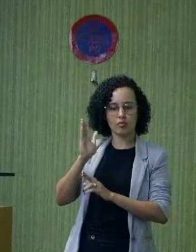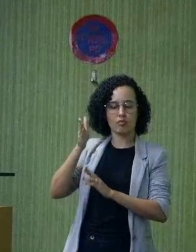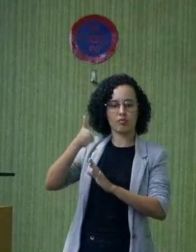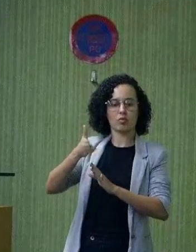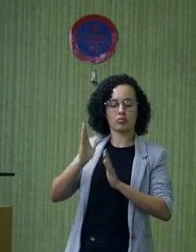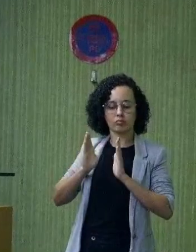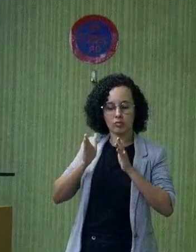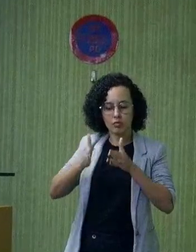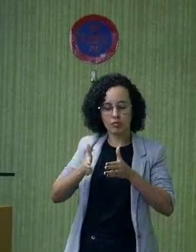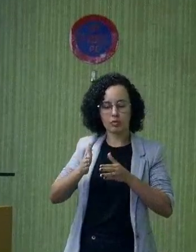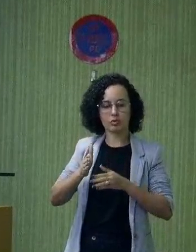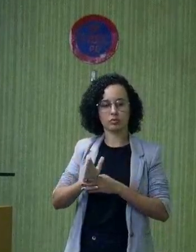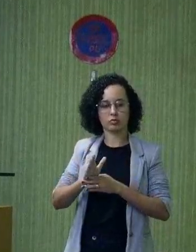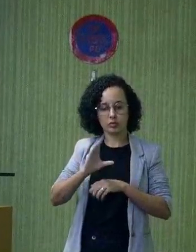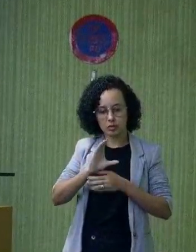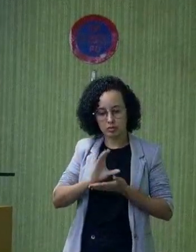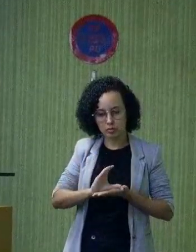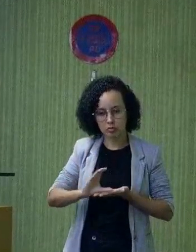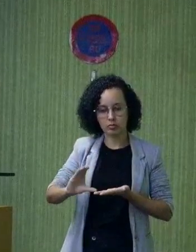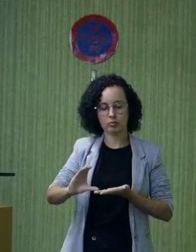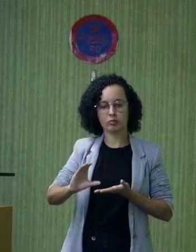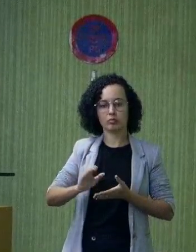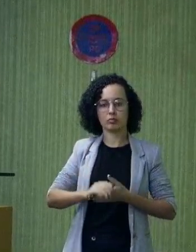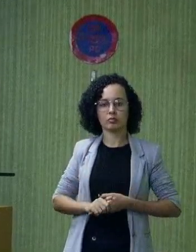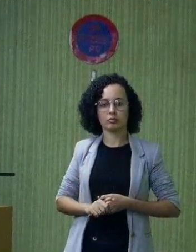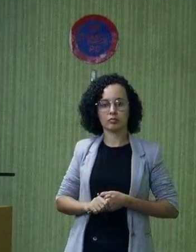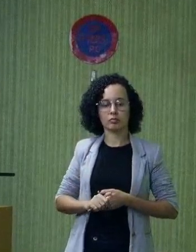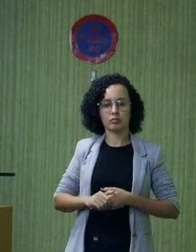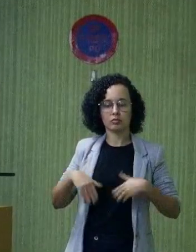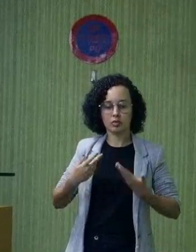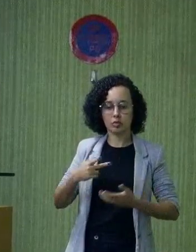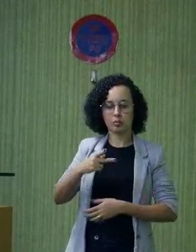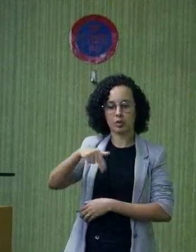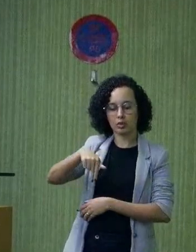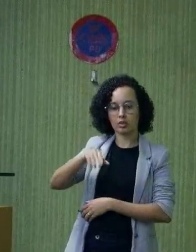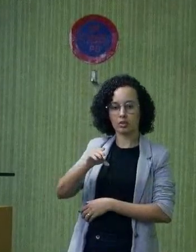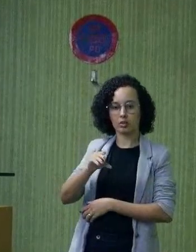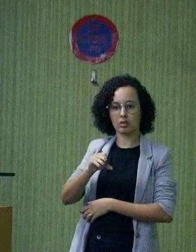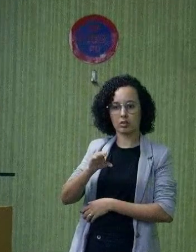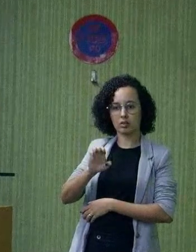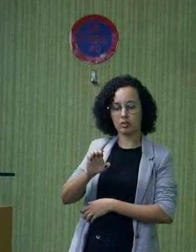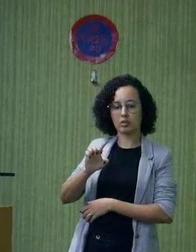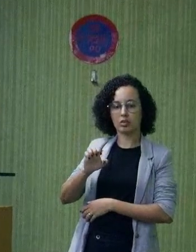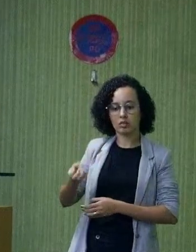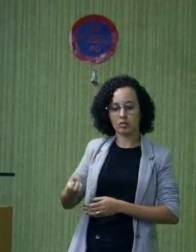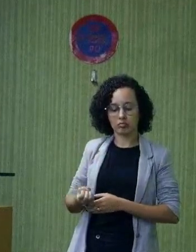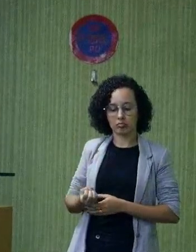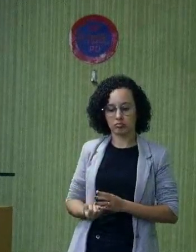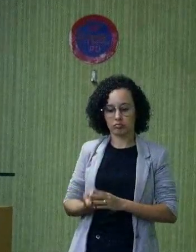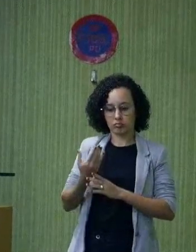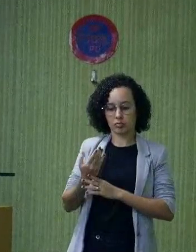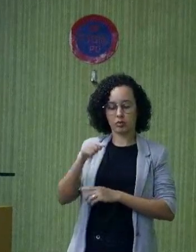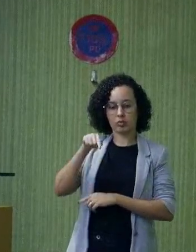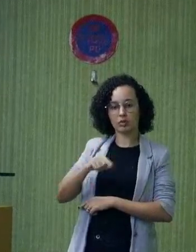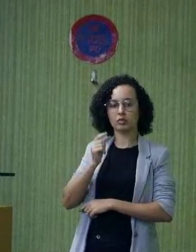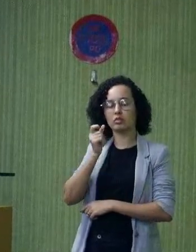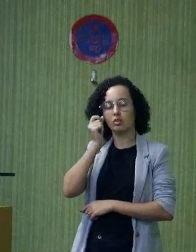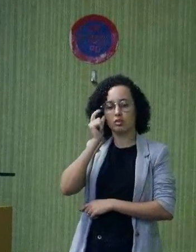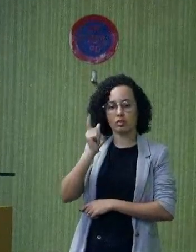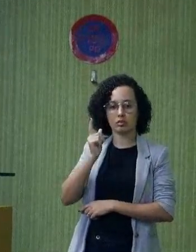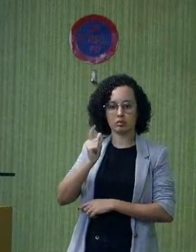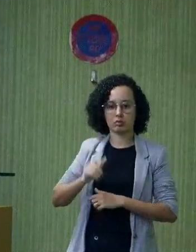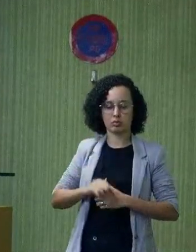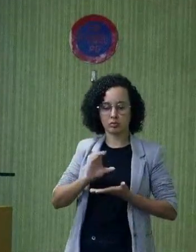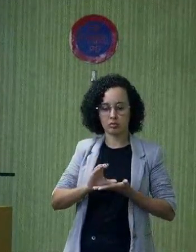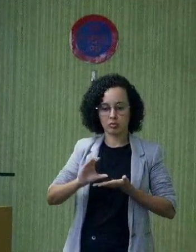recursos então o pnd pnde nasce muito com essa ideia de que seja garanti essa boa distribuição dos recursos da educação